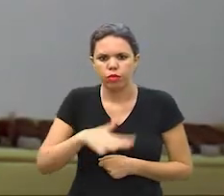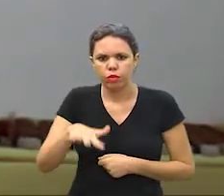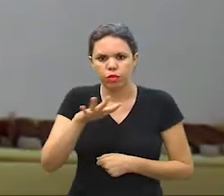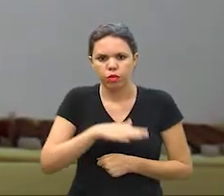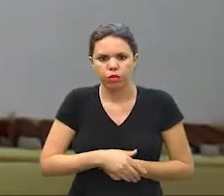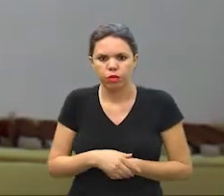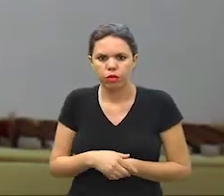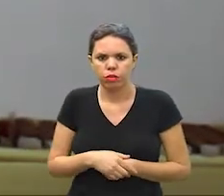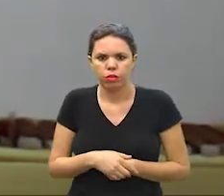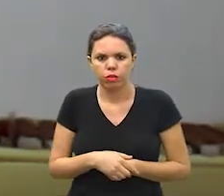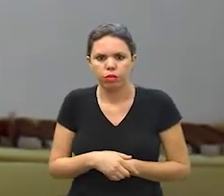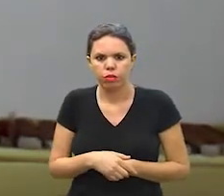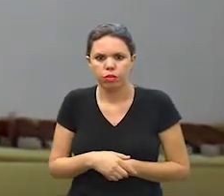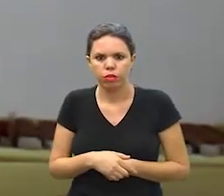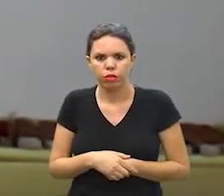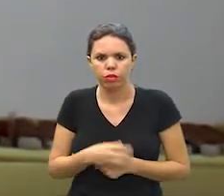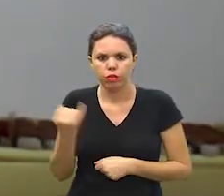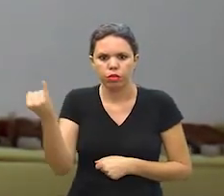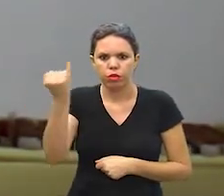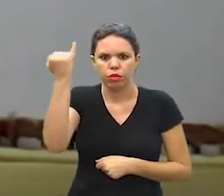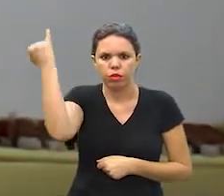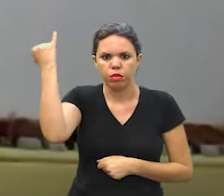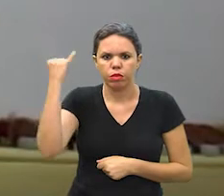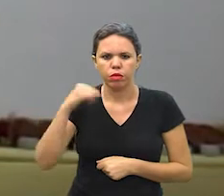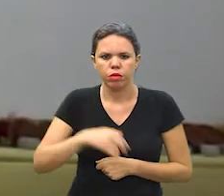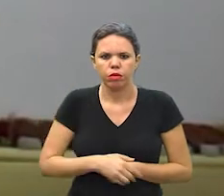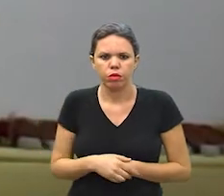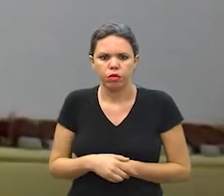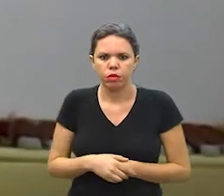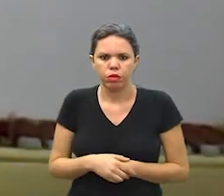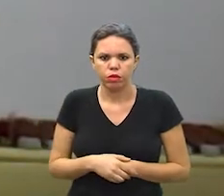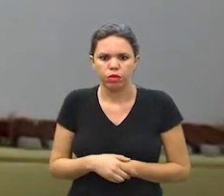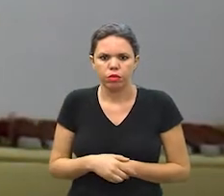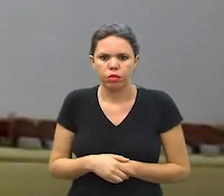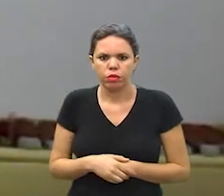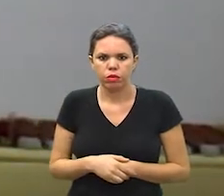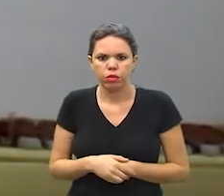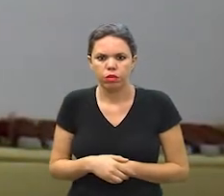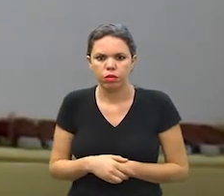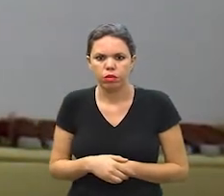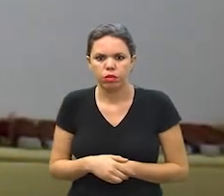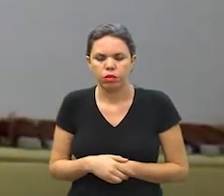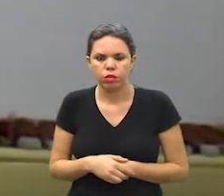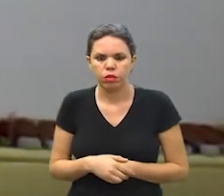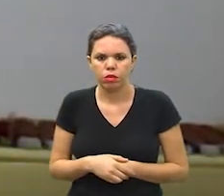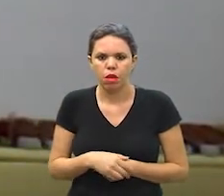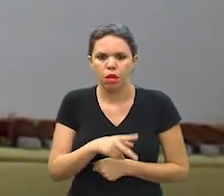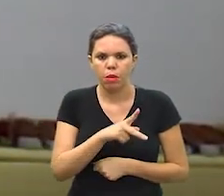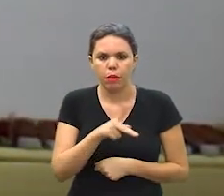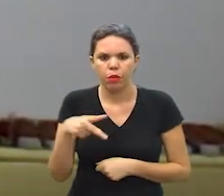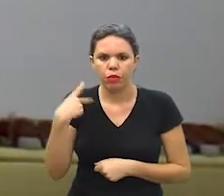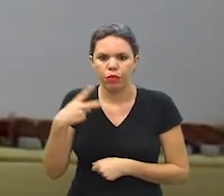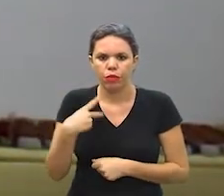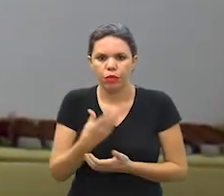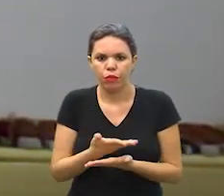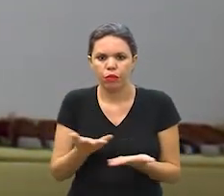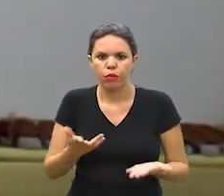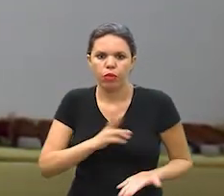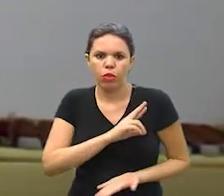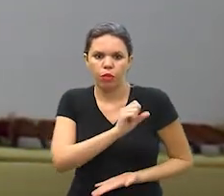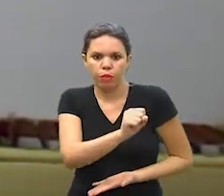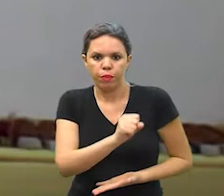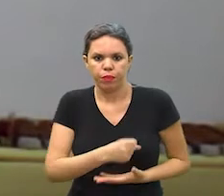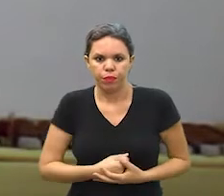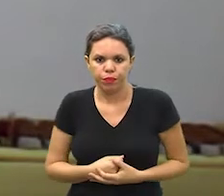infantil, que é muito importante, né? E assim, ela é presidida pelo vereador Luiz